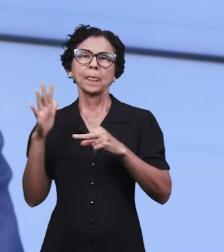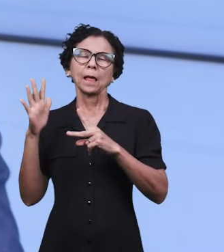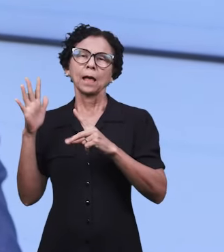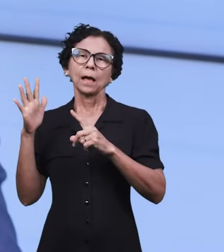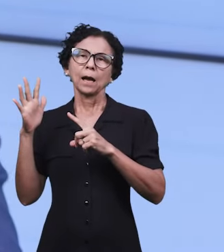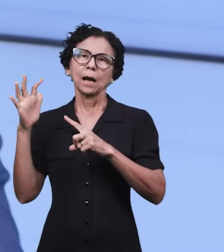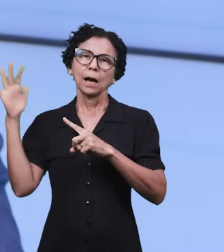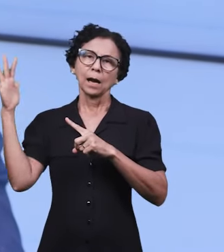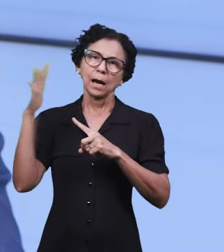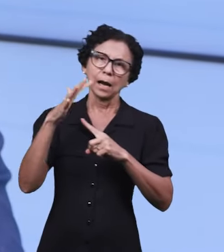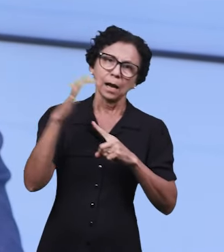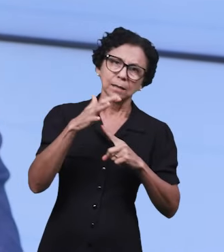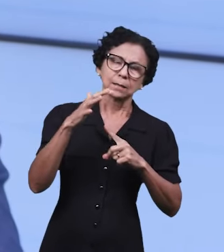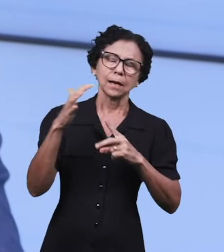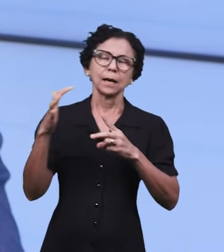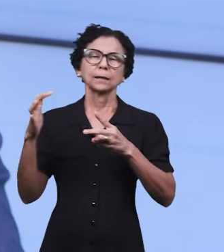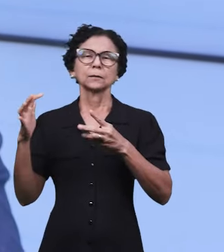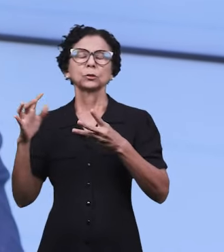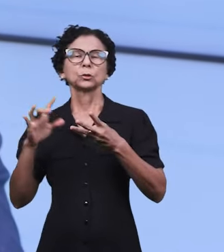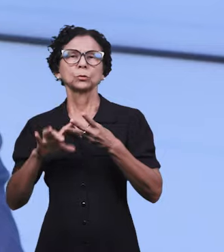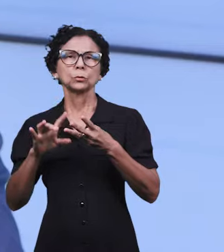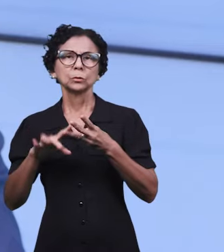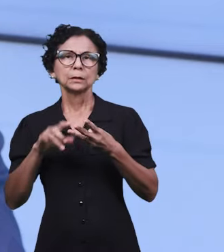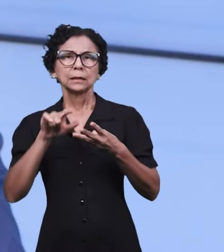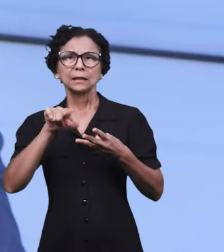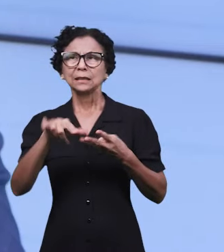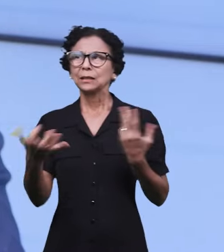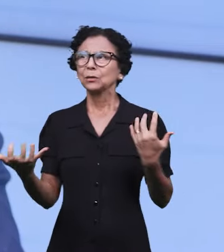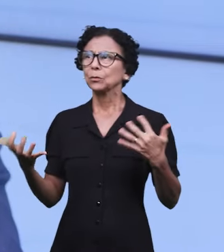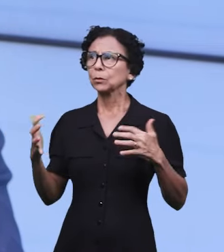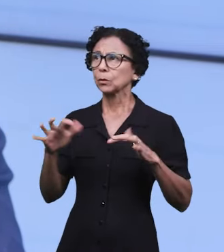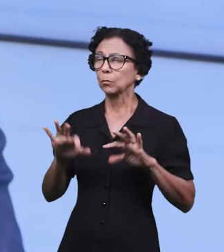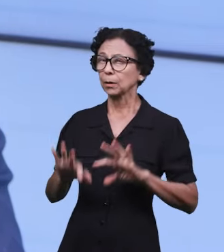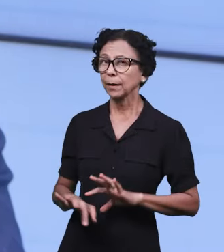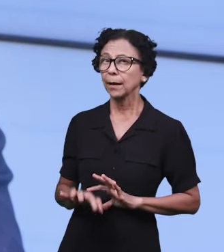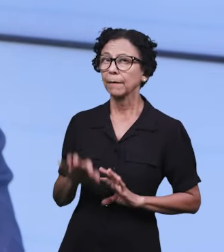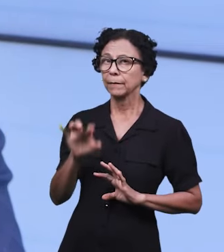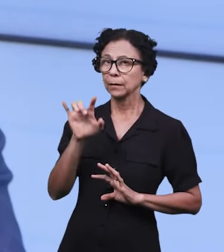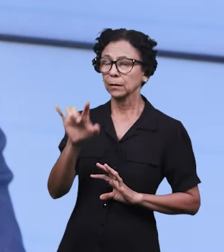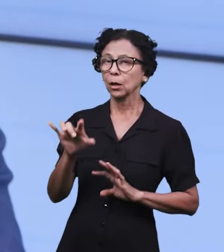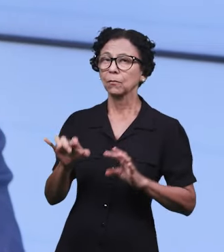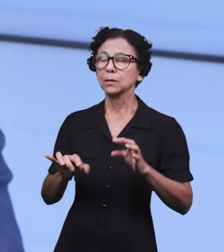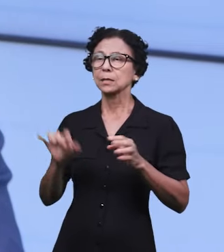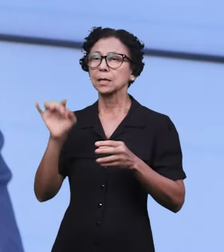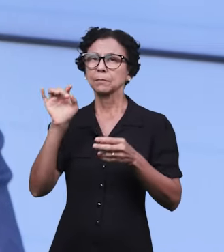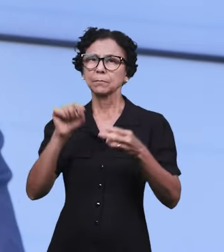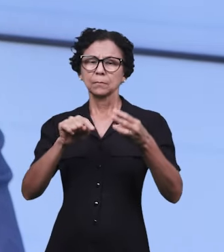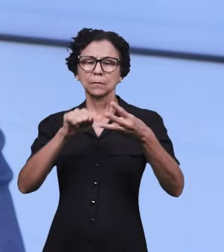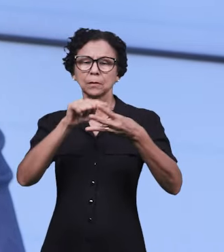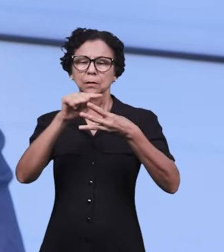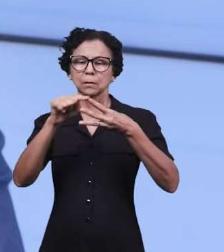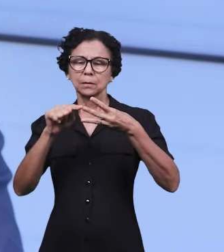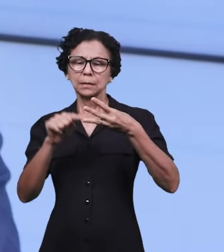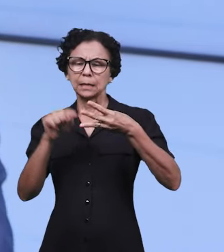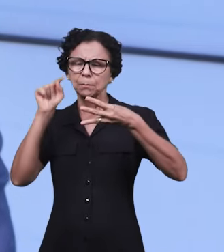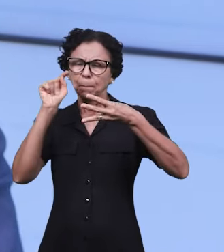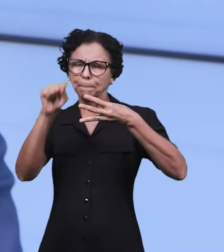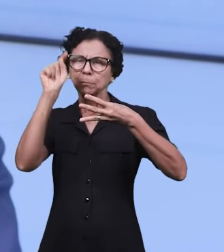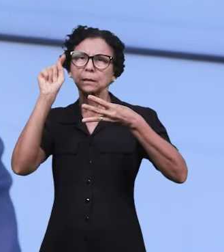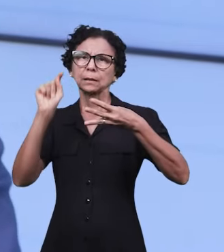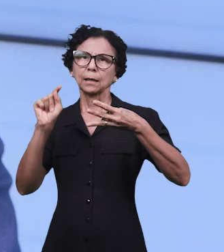ali você já consegue fazer uma denúncia para que aquele vídeo e ele seja excluído do a